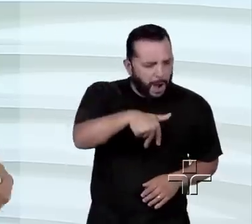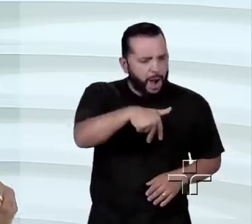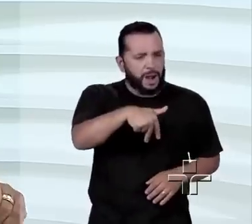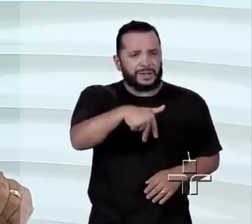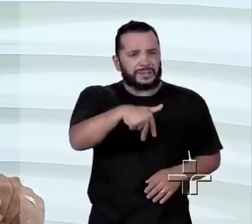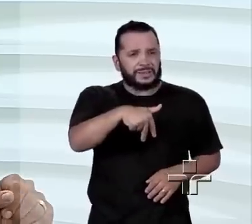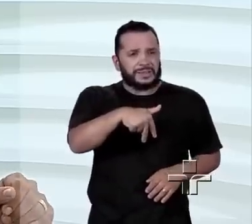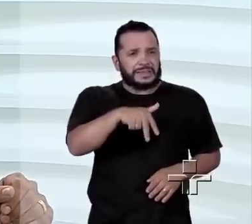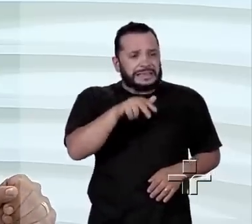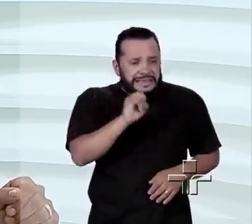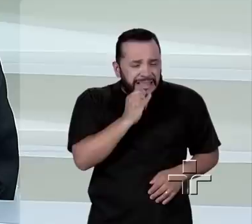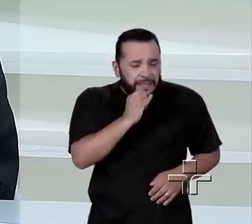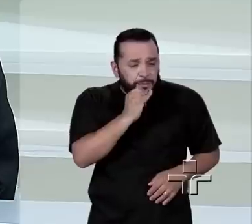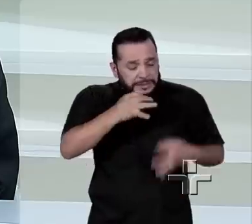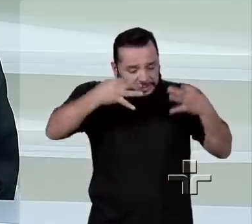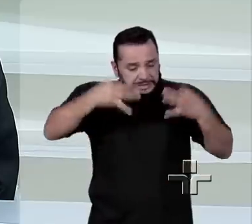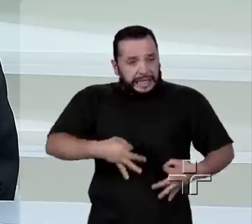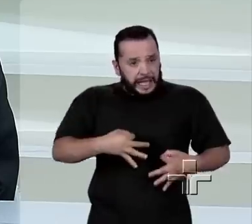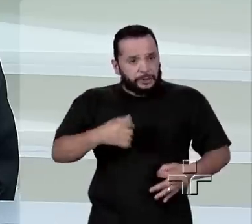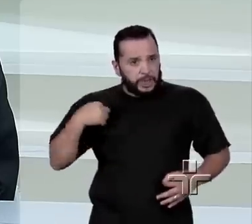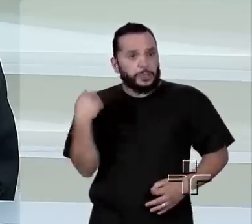se der errado, foi ele.